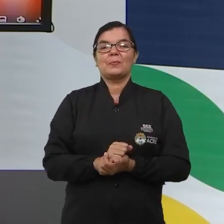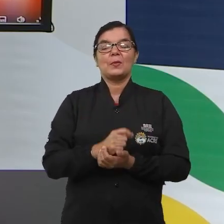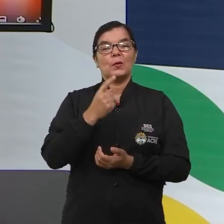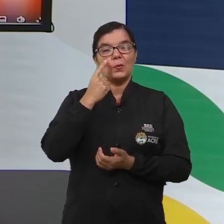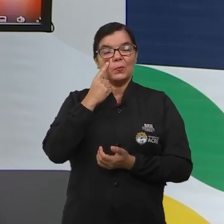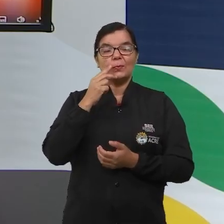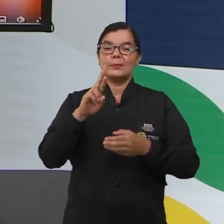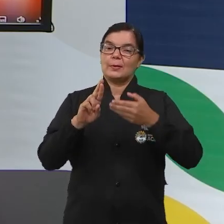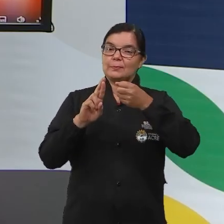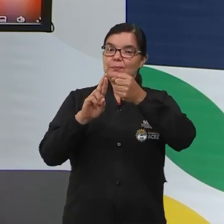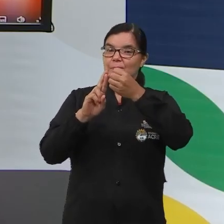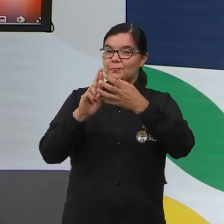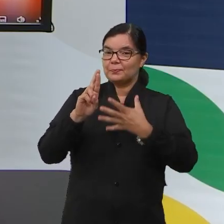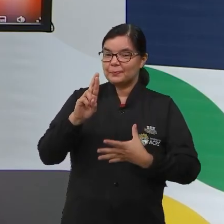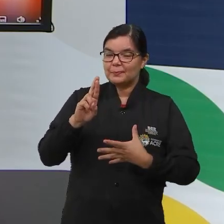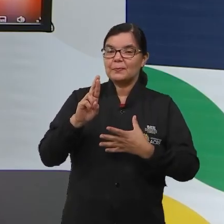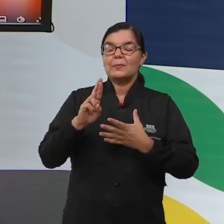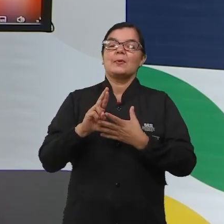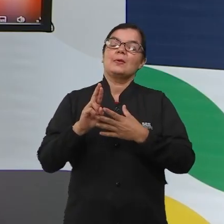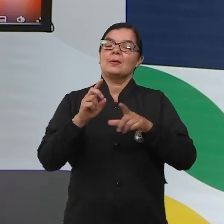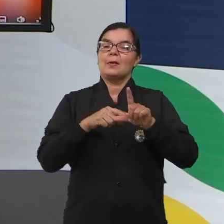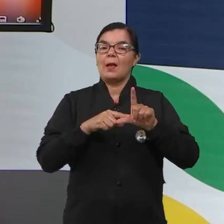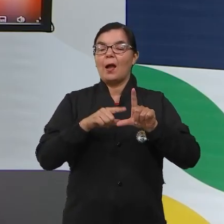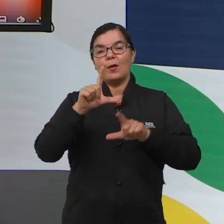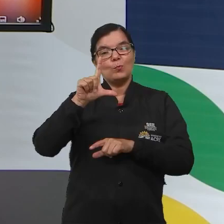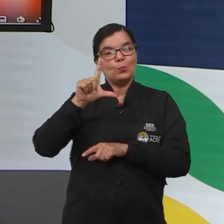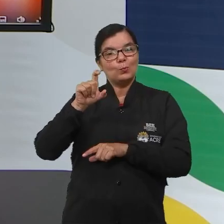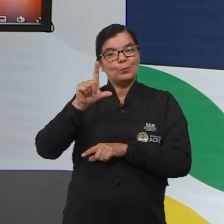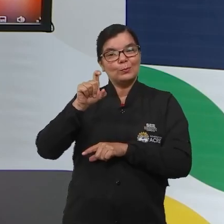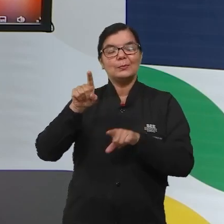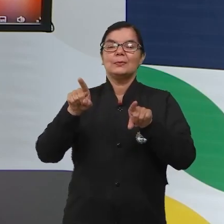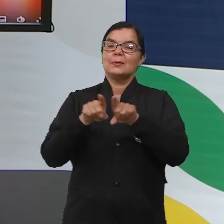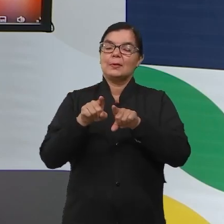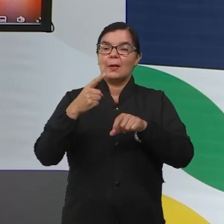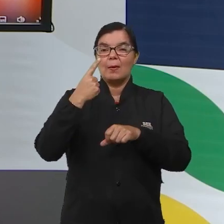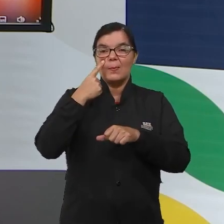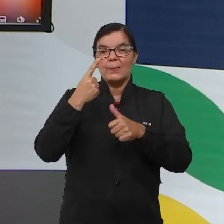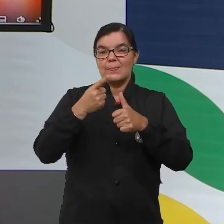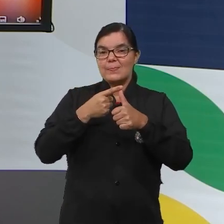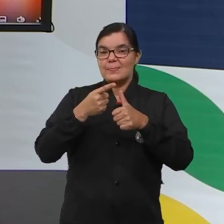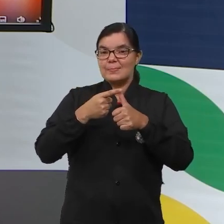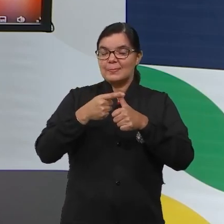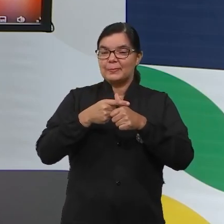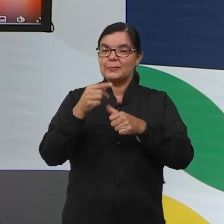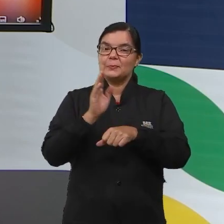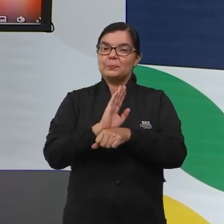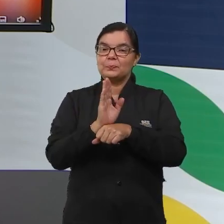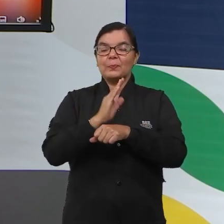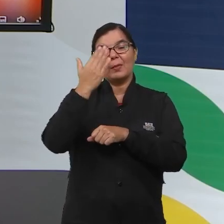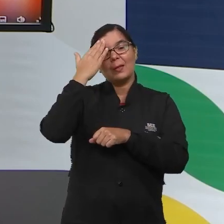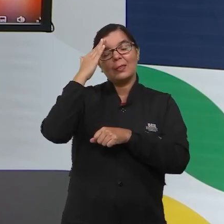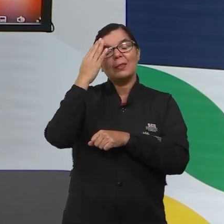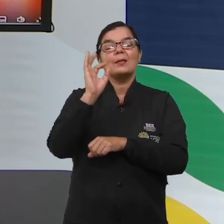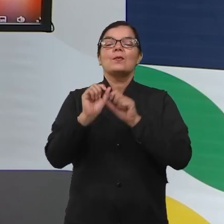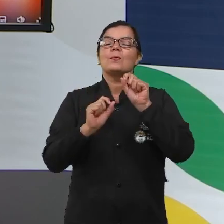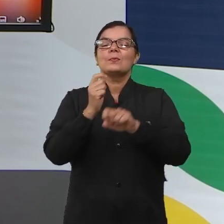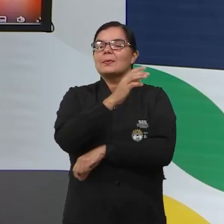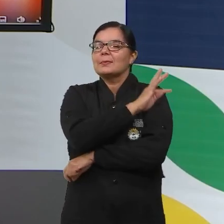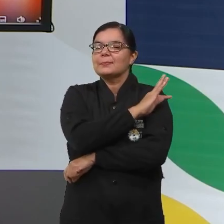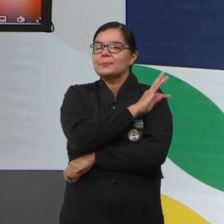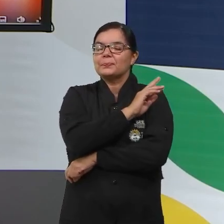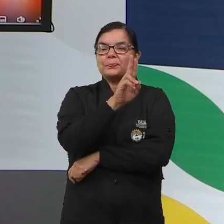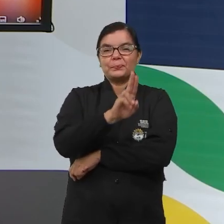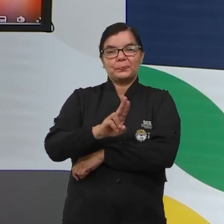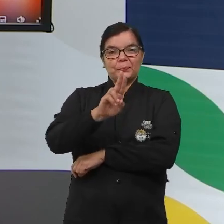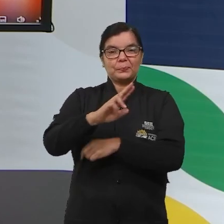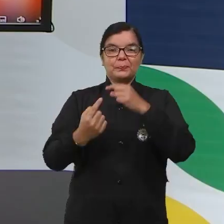as referências, você pode acessar o link e assistir esse primeiro filme e tentar entender um pouco da técnica que foi utilizada